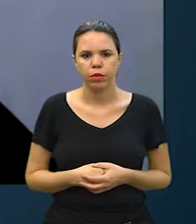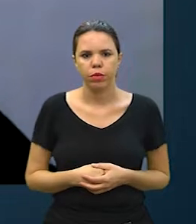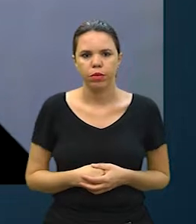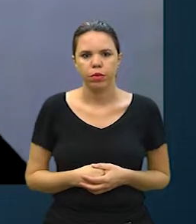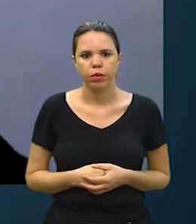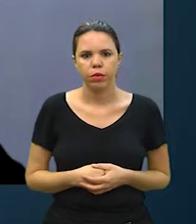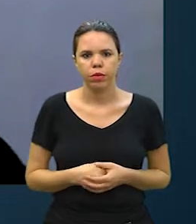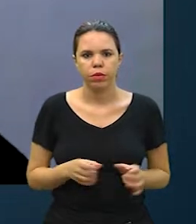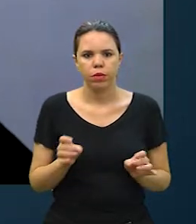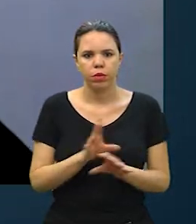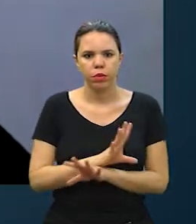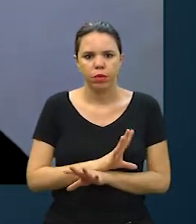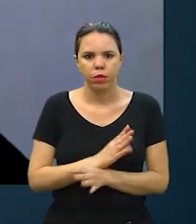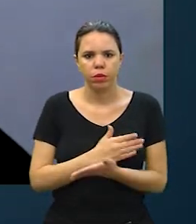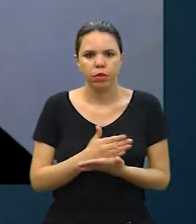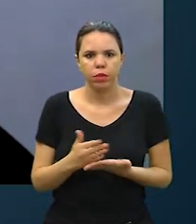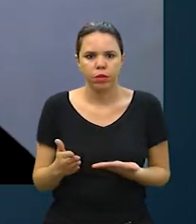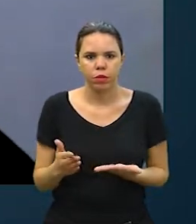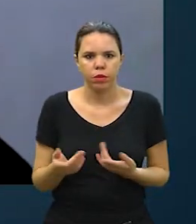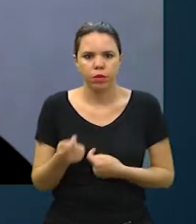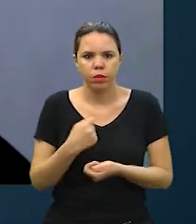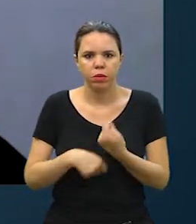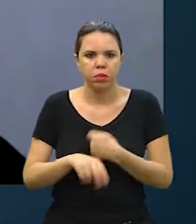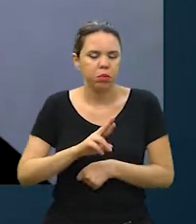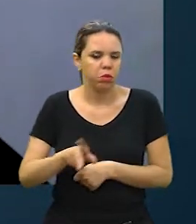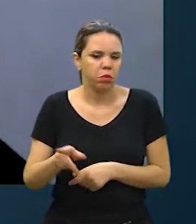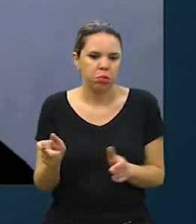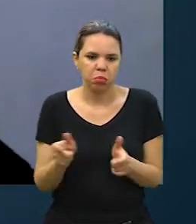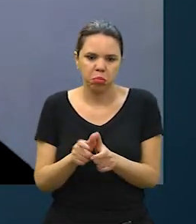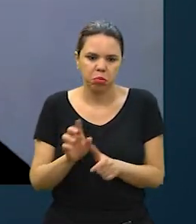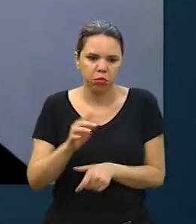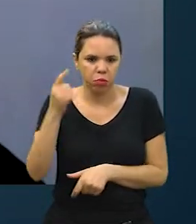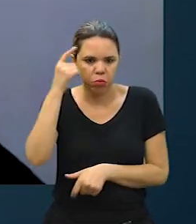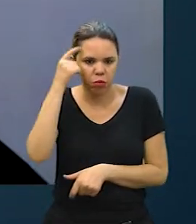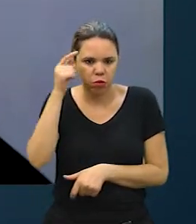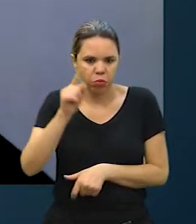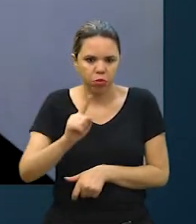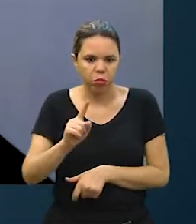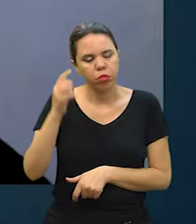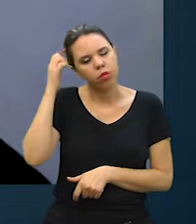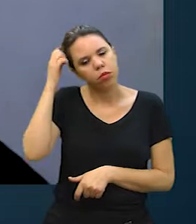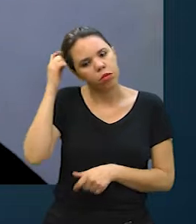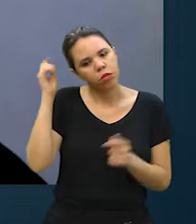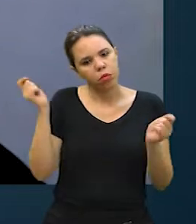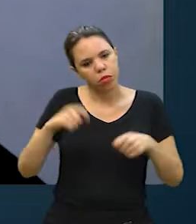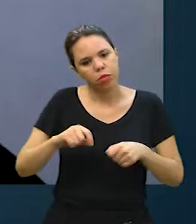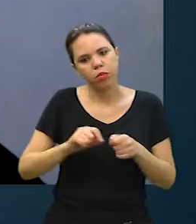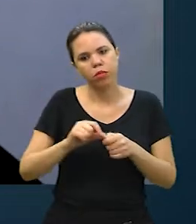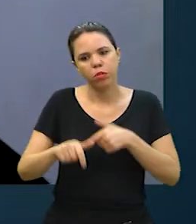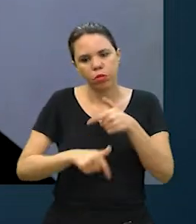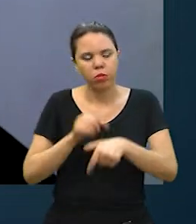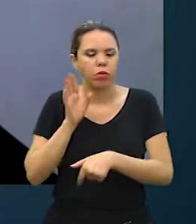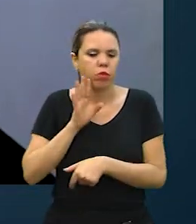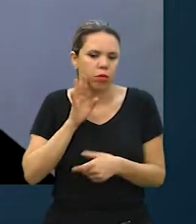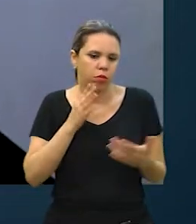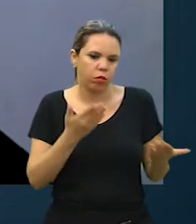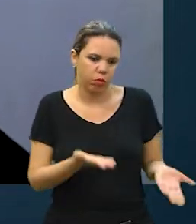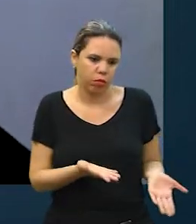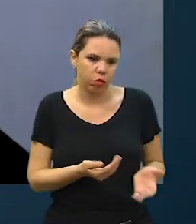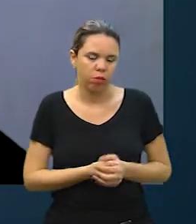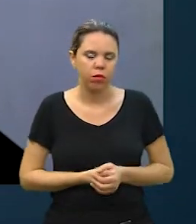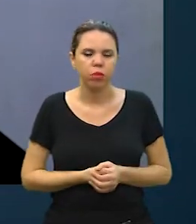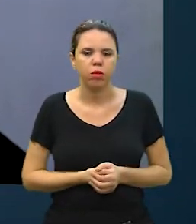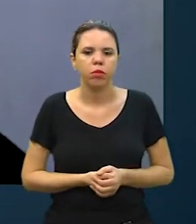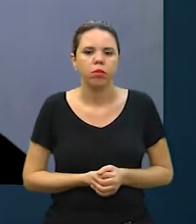aí pronto, aí a gente começou: "Ah, esse negócio aqui não é tão pequeno como a gente está pensando, dá para a gente fazer um trabalho legal",